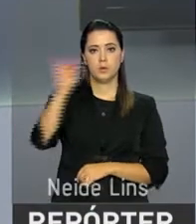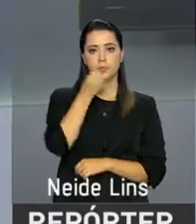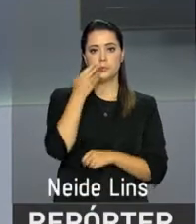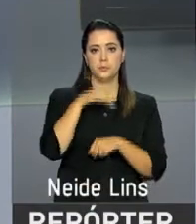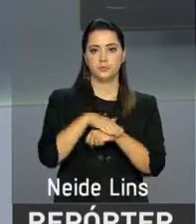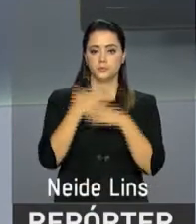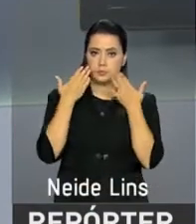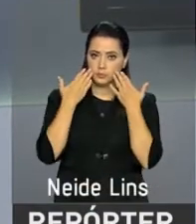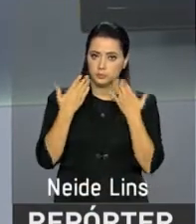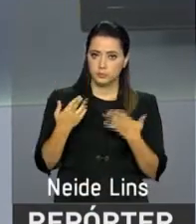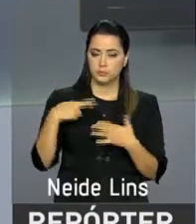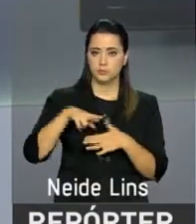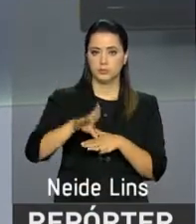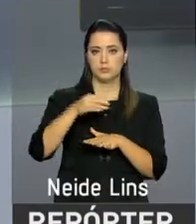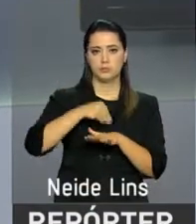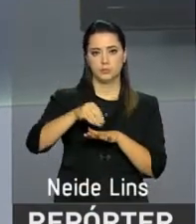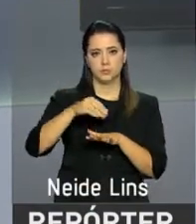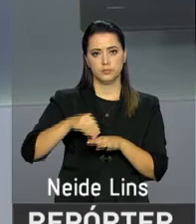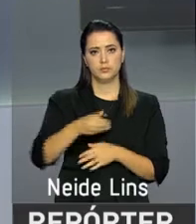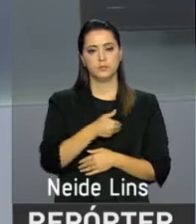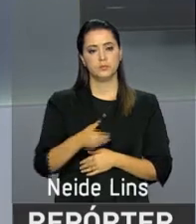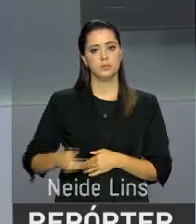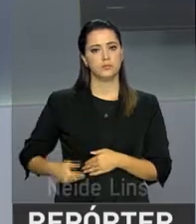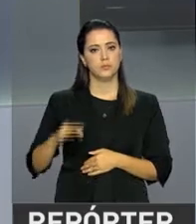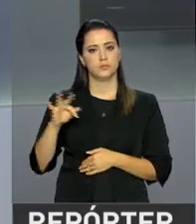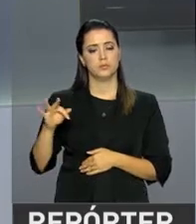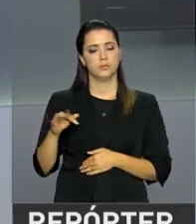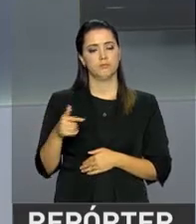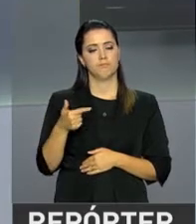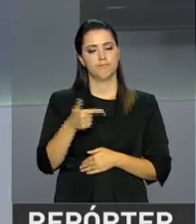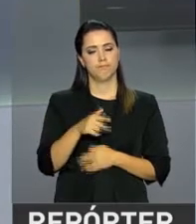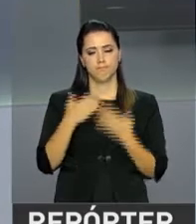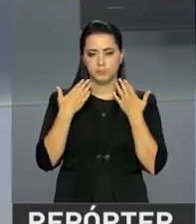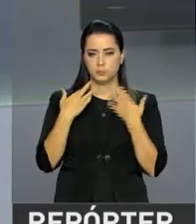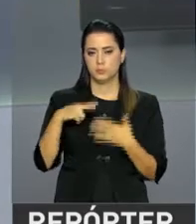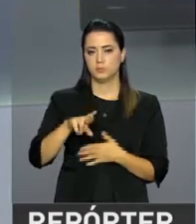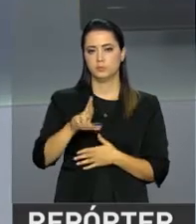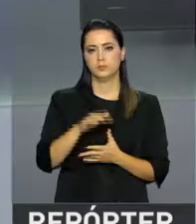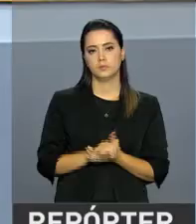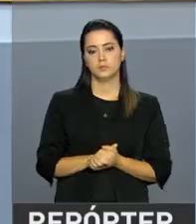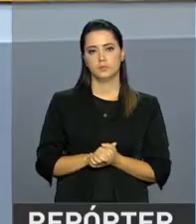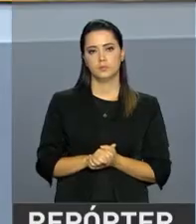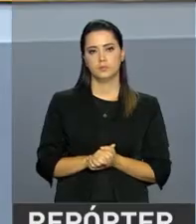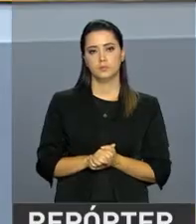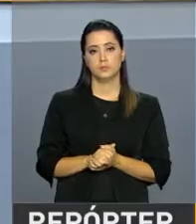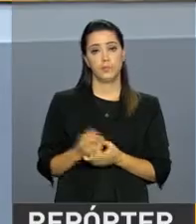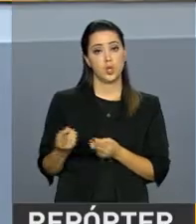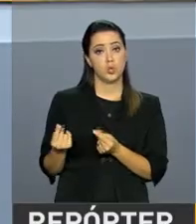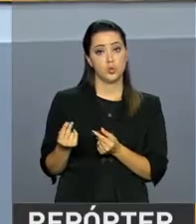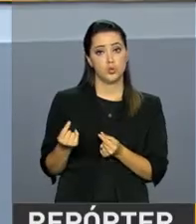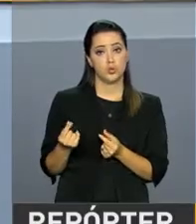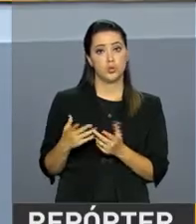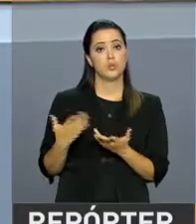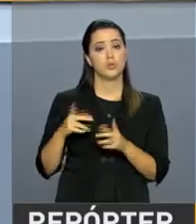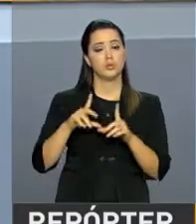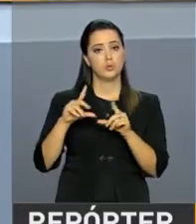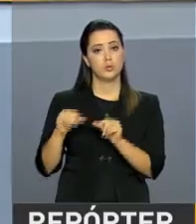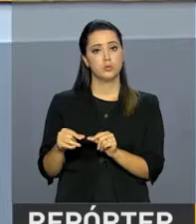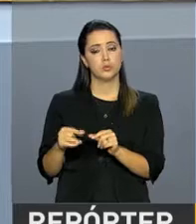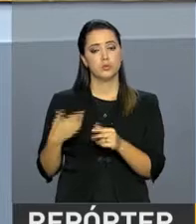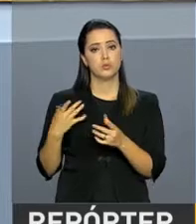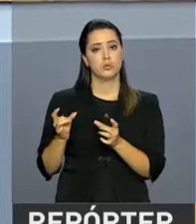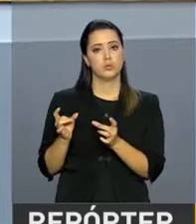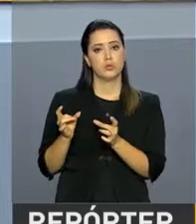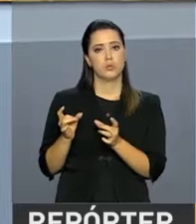boa noite. Acompanhe agora as notícias do governo federal em mais uma edição do Repórter NBR. Investimentos, queda de barreiras